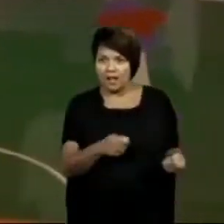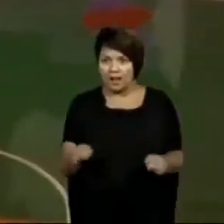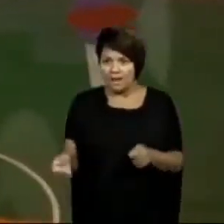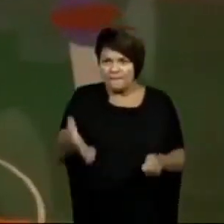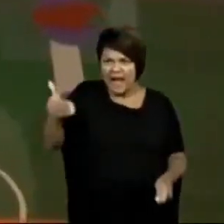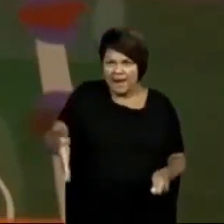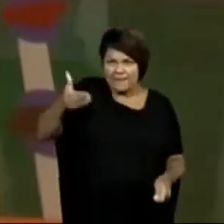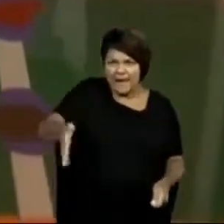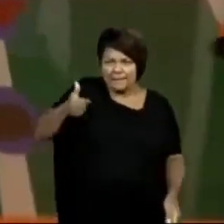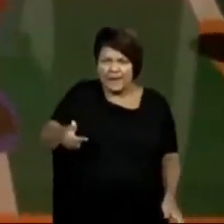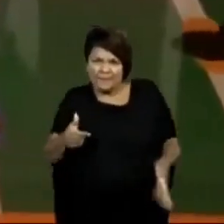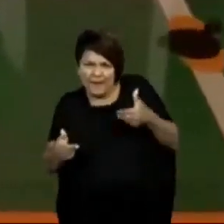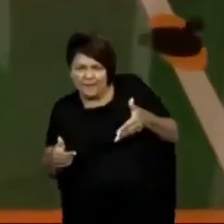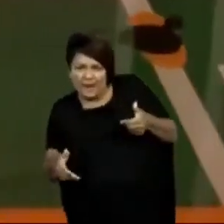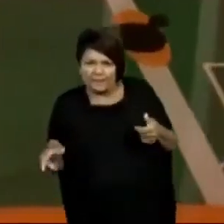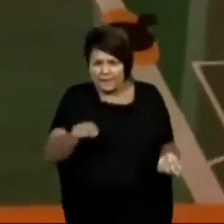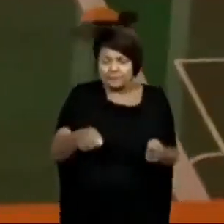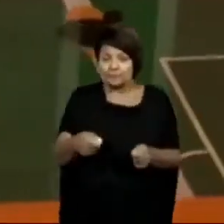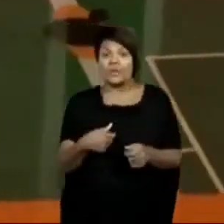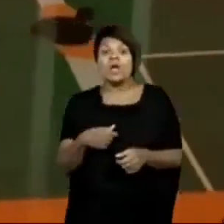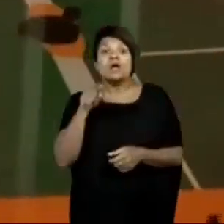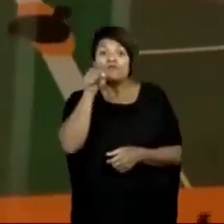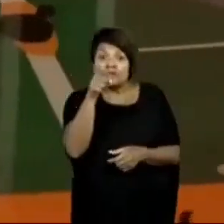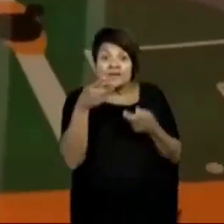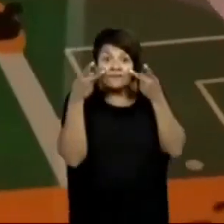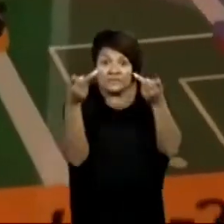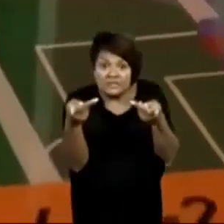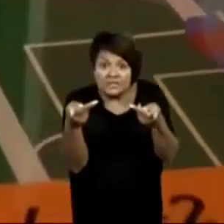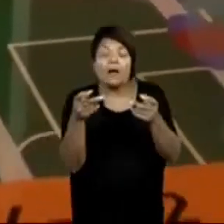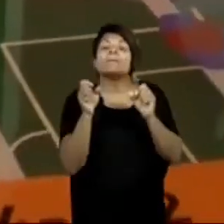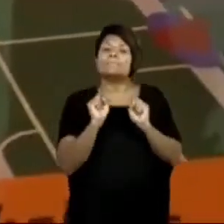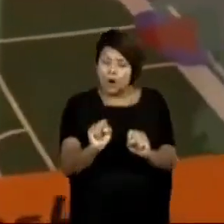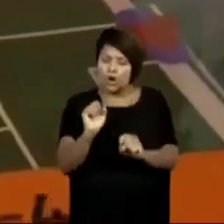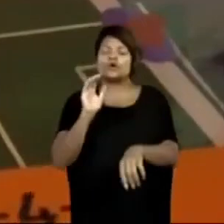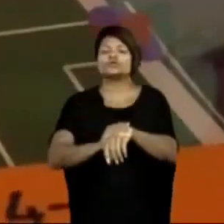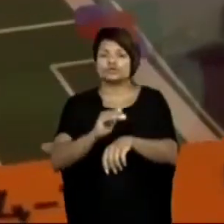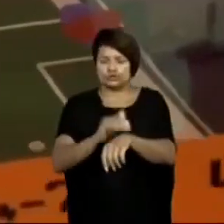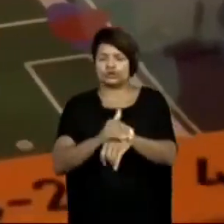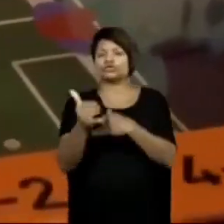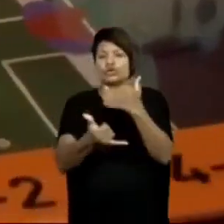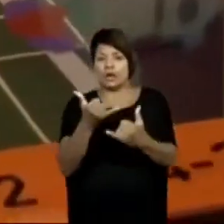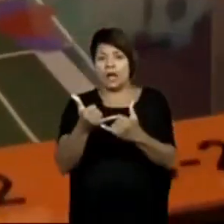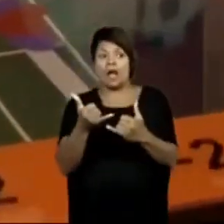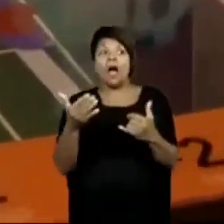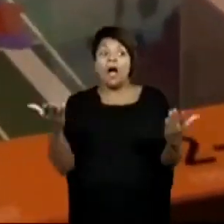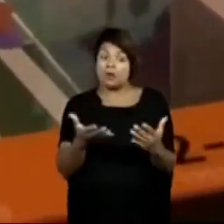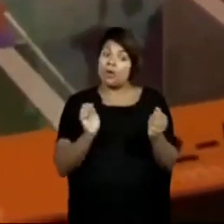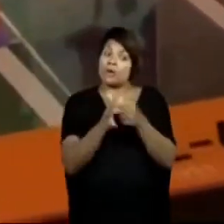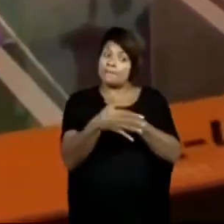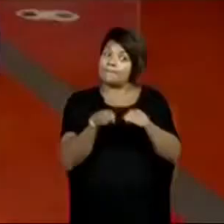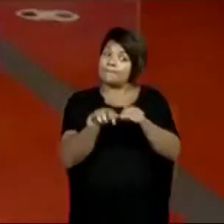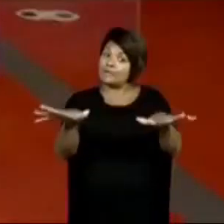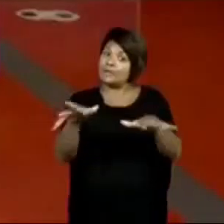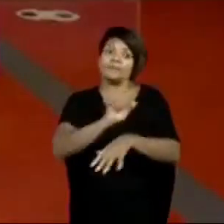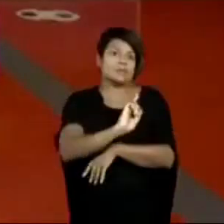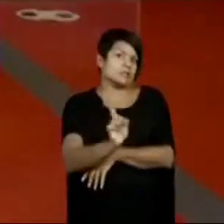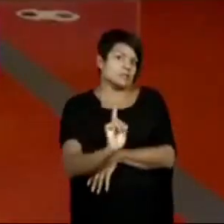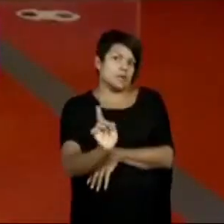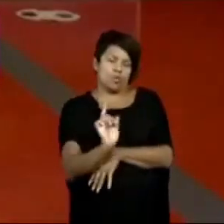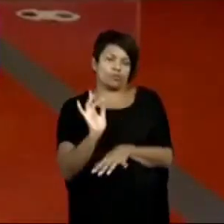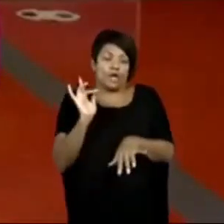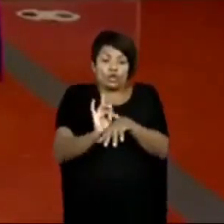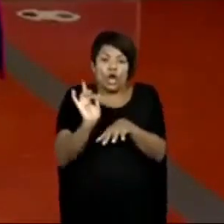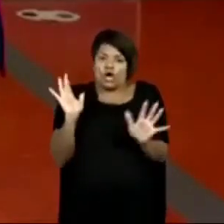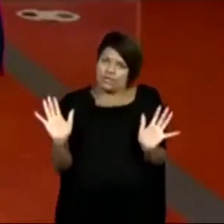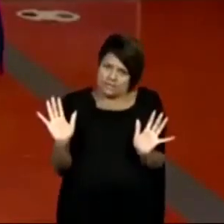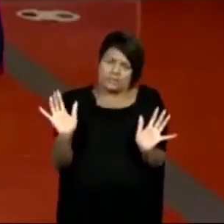pimbolim. Os visitantes, eles podem jogar, mas não nesse momento de pandemia, em que há um cuidado todo,